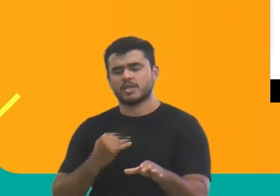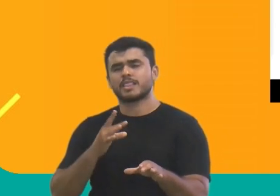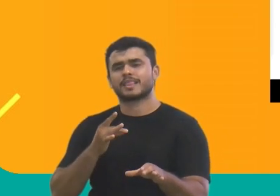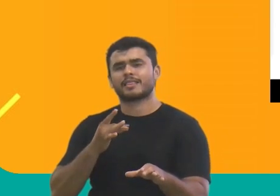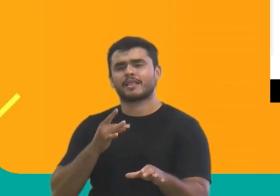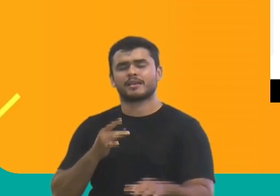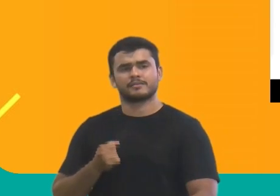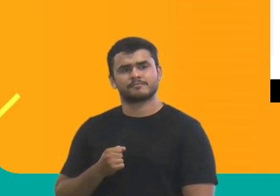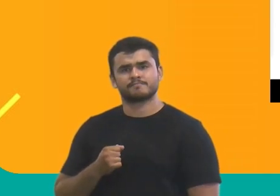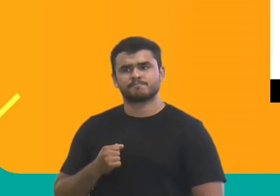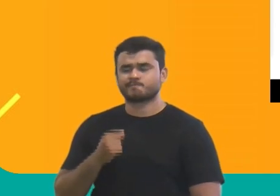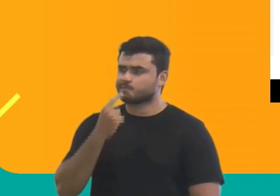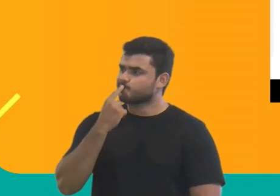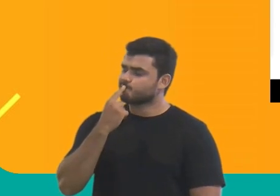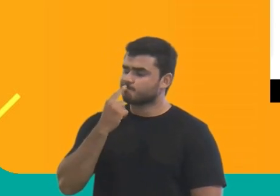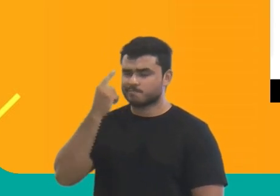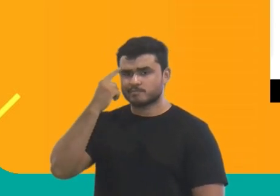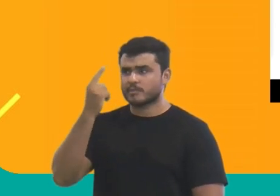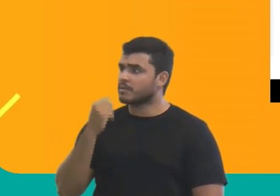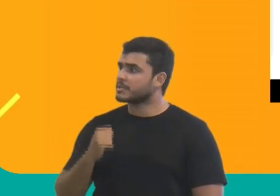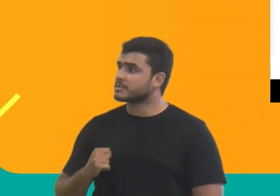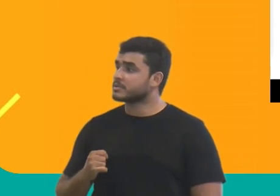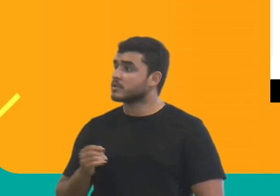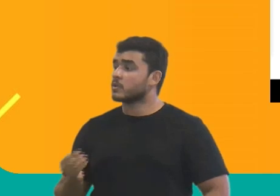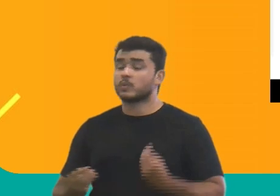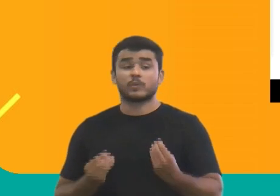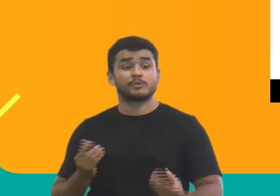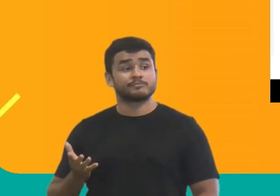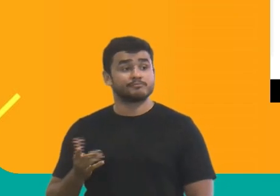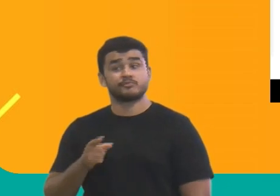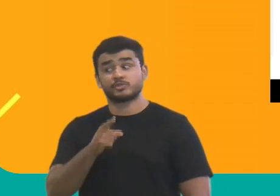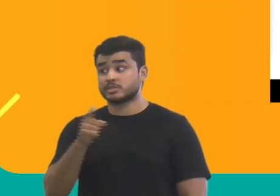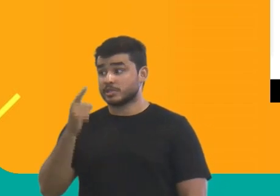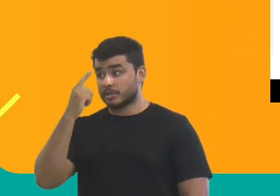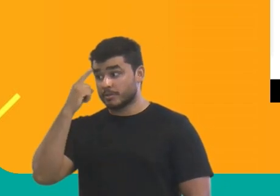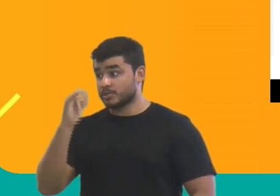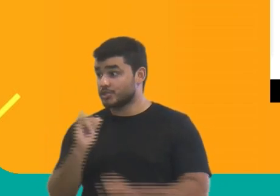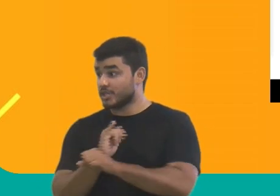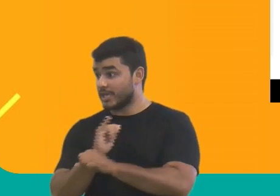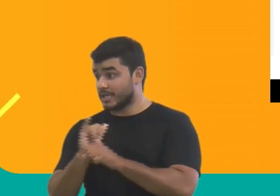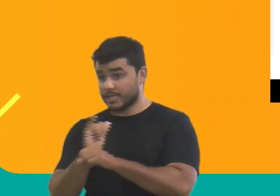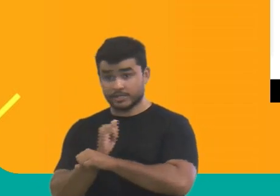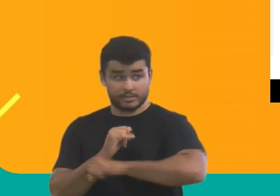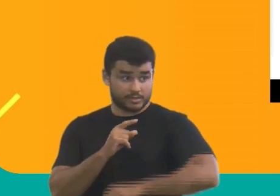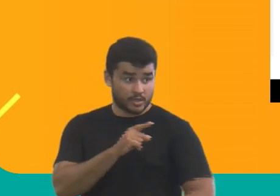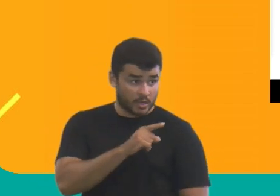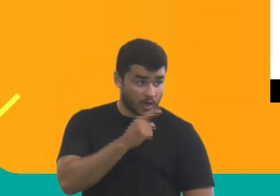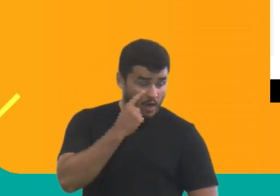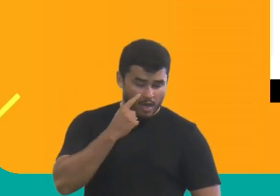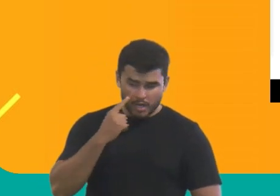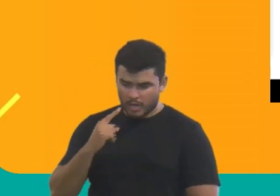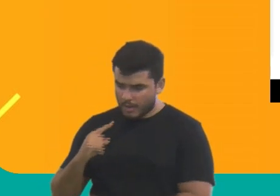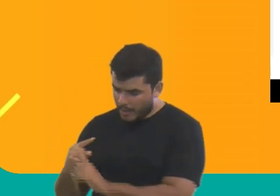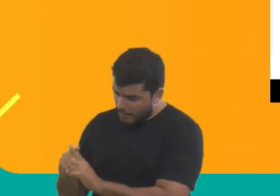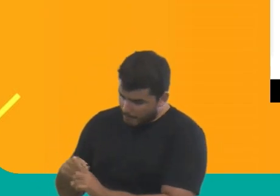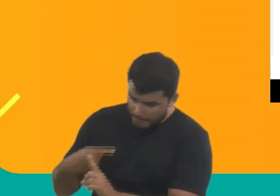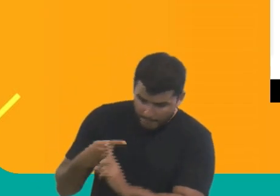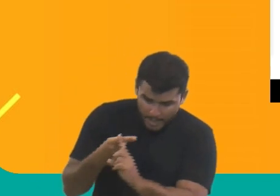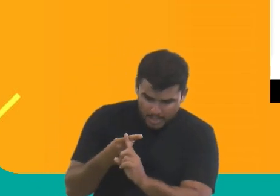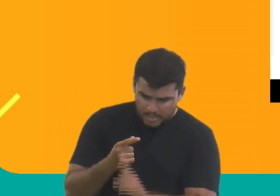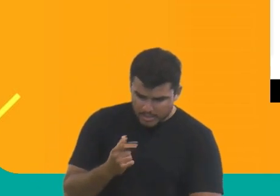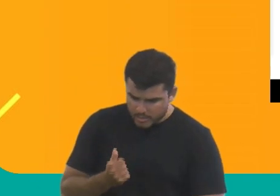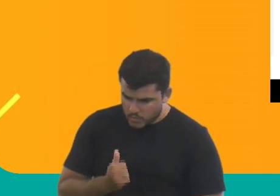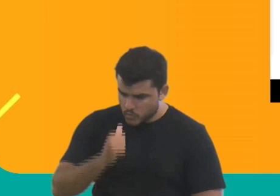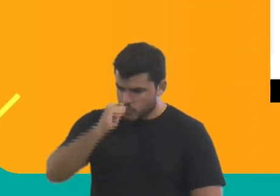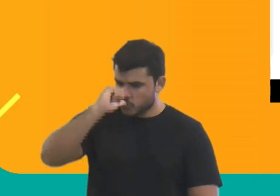entre um item e outro. Aí eu quero que você lembre que eu tenho que botar mais sais para dentro do